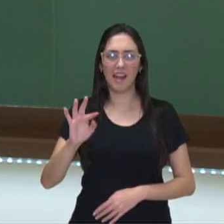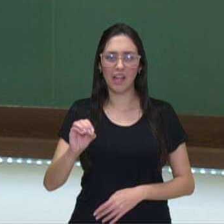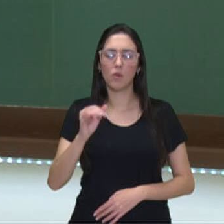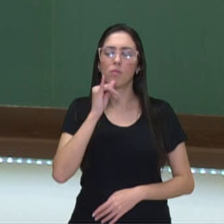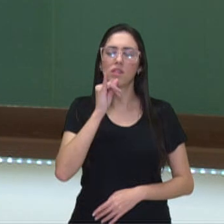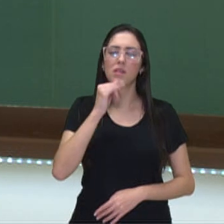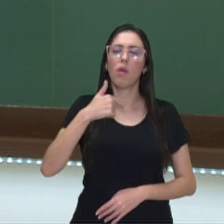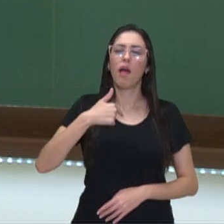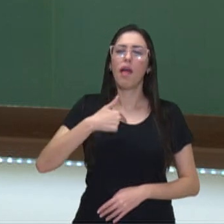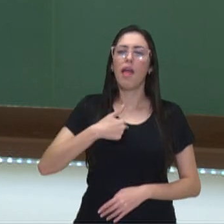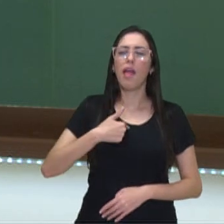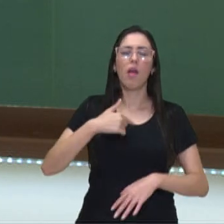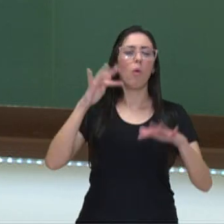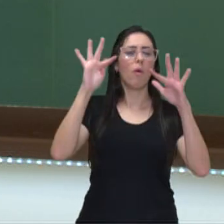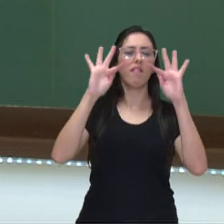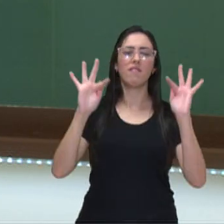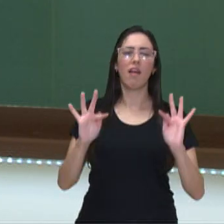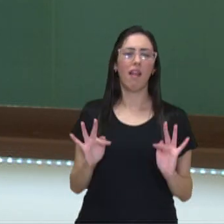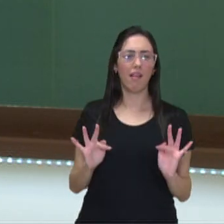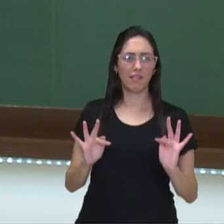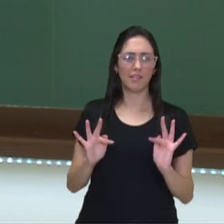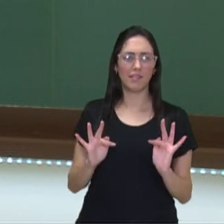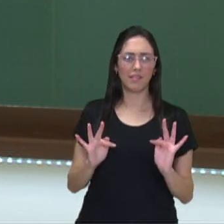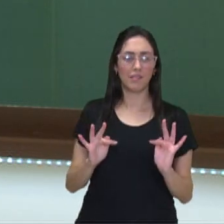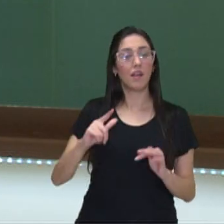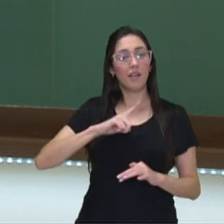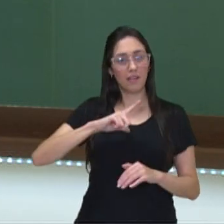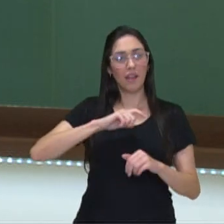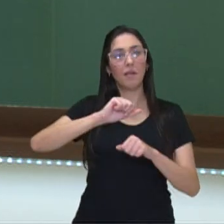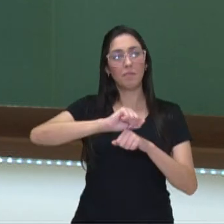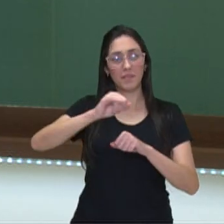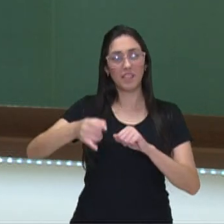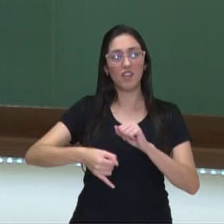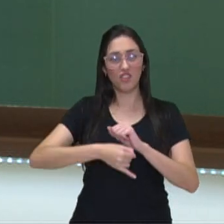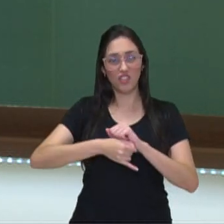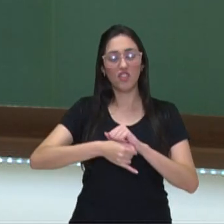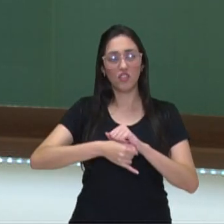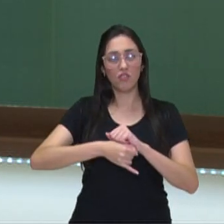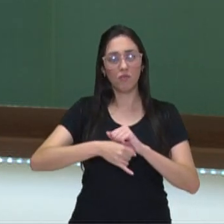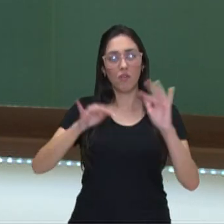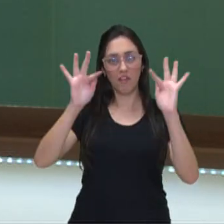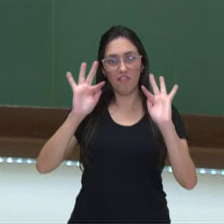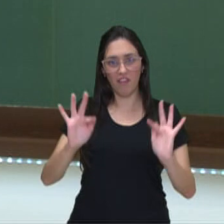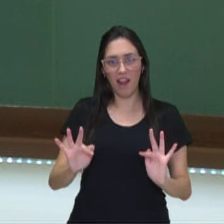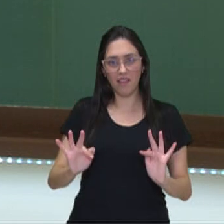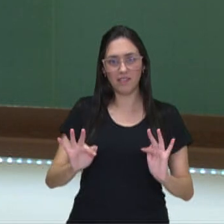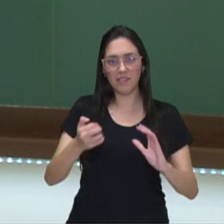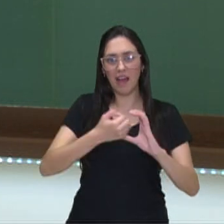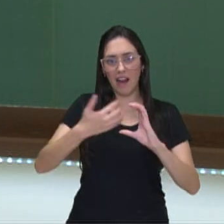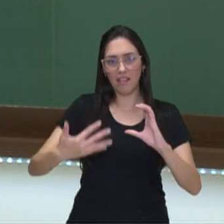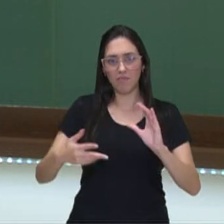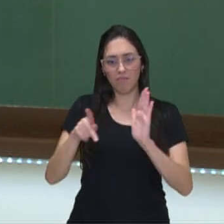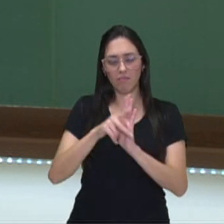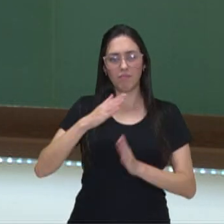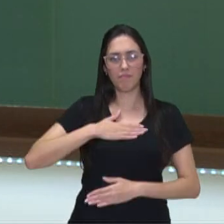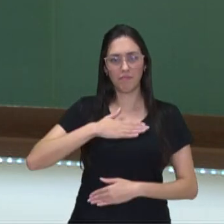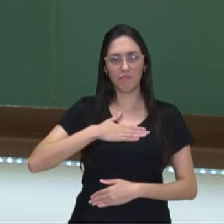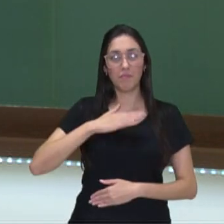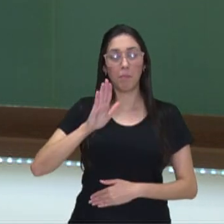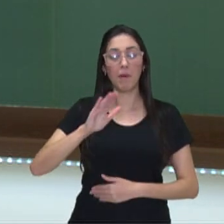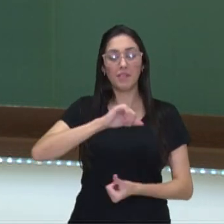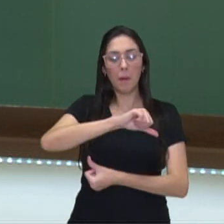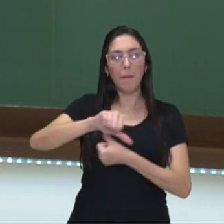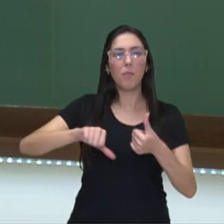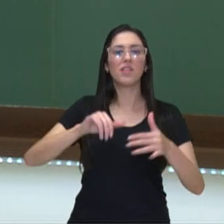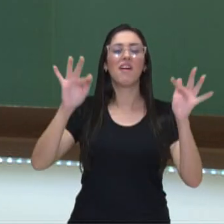estou feliz, I am happy. Temos o adjetivo, que é a característica happy. Vou transformar em felicidade,